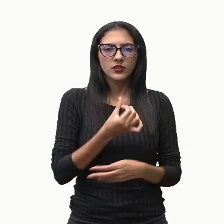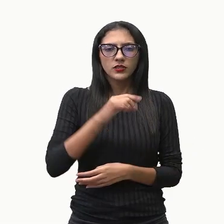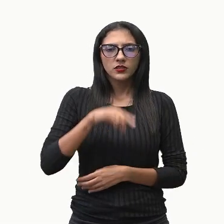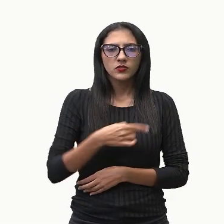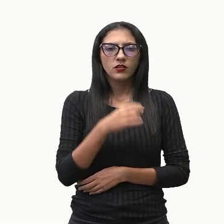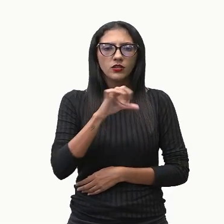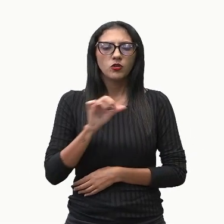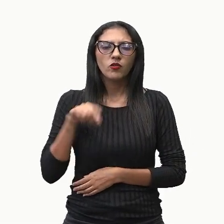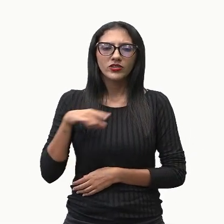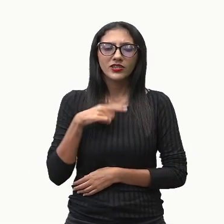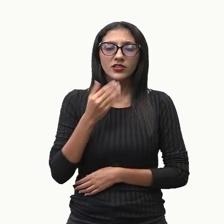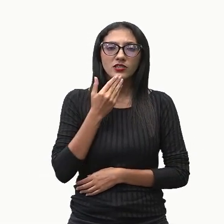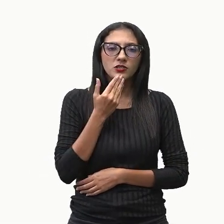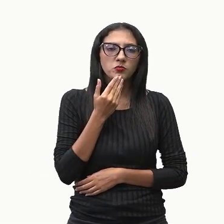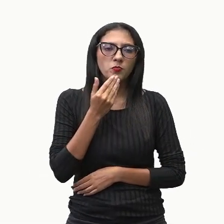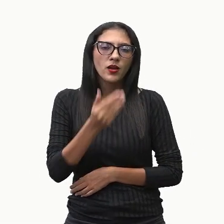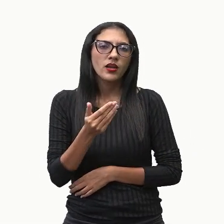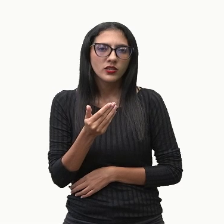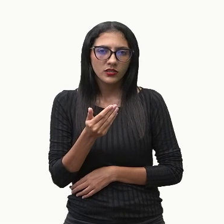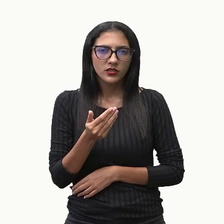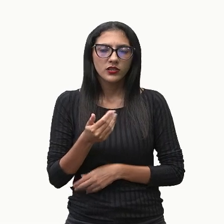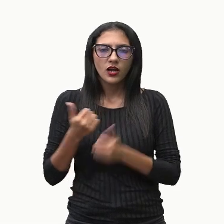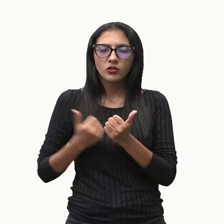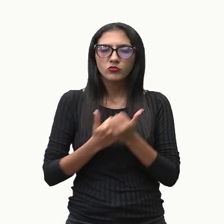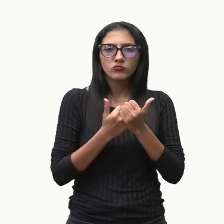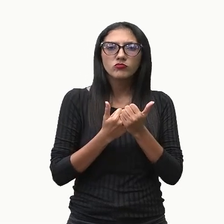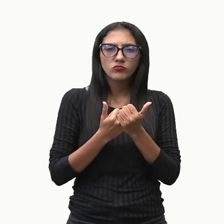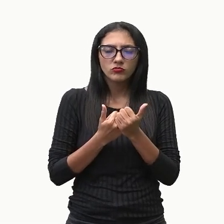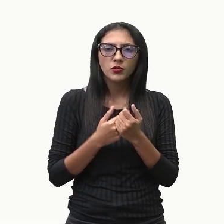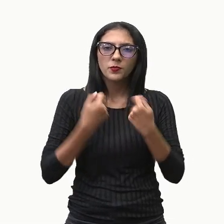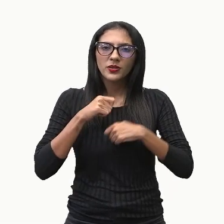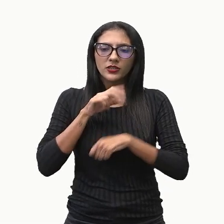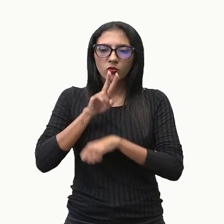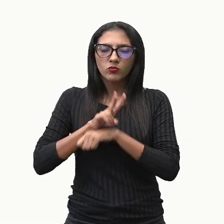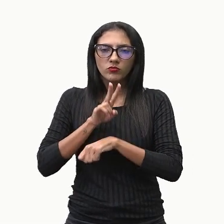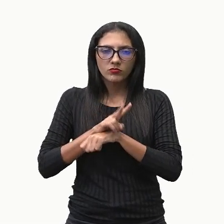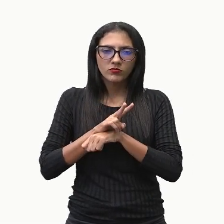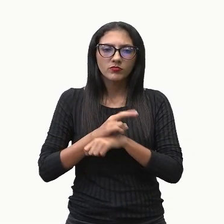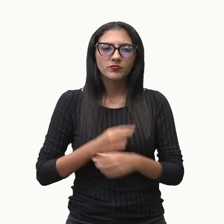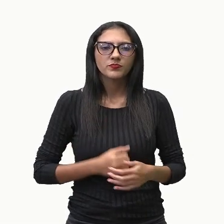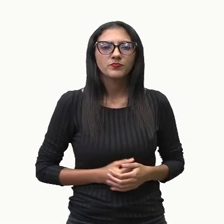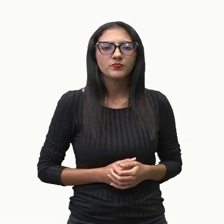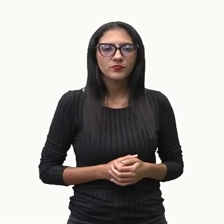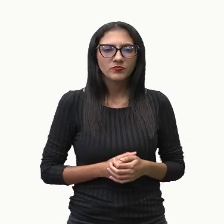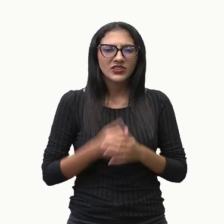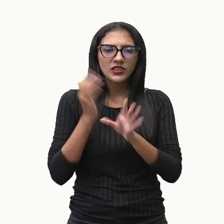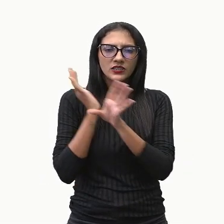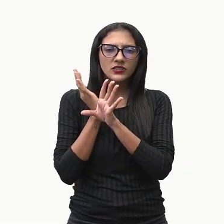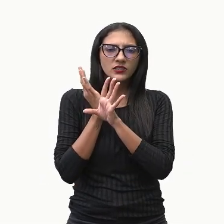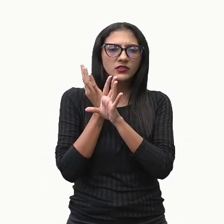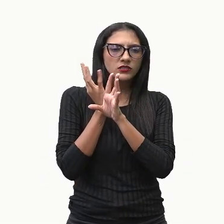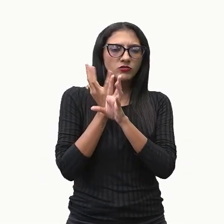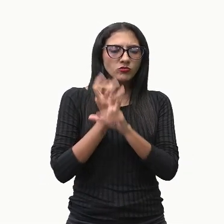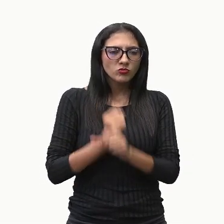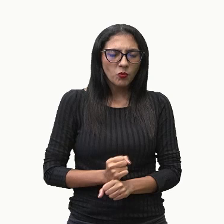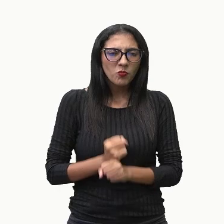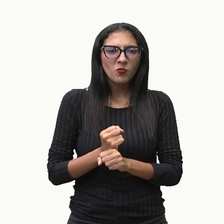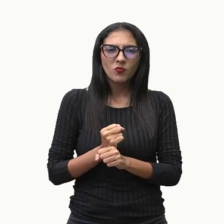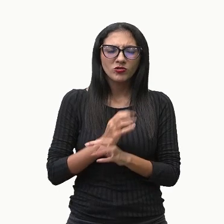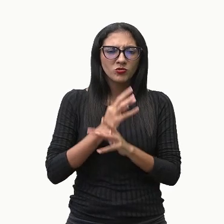solicitantes de asilo, ou seja, pedem asilo em outros lugares. E desse